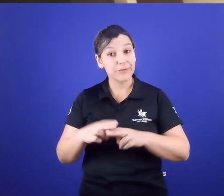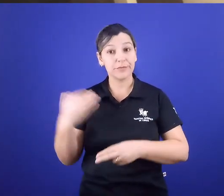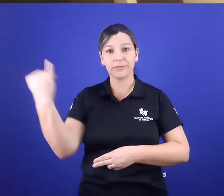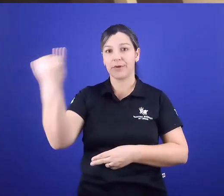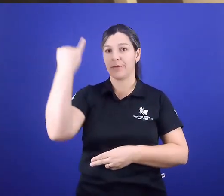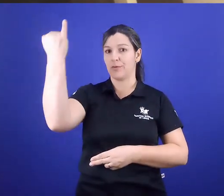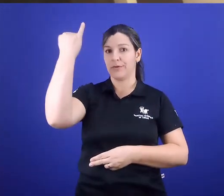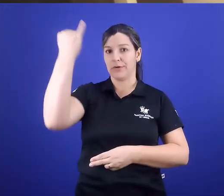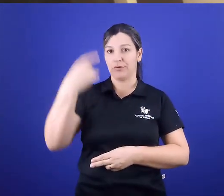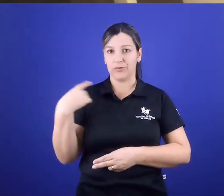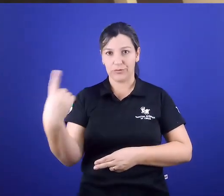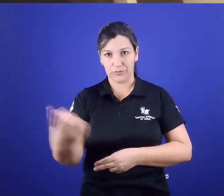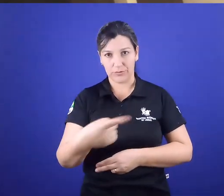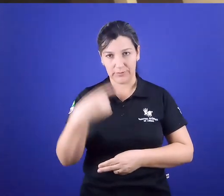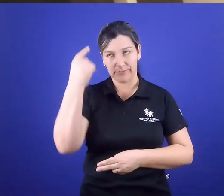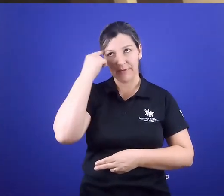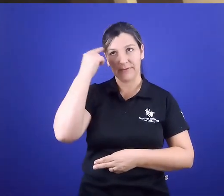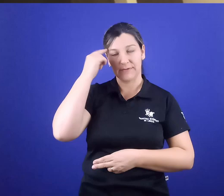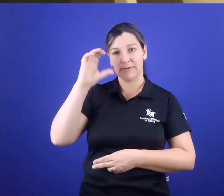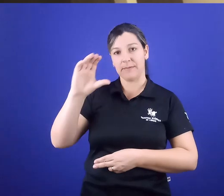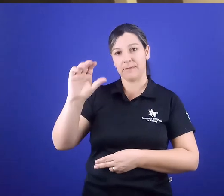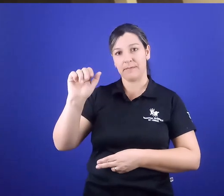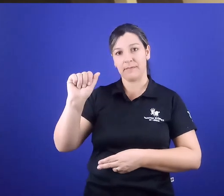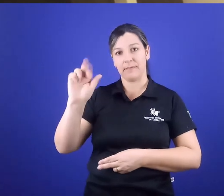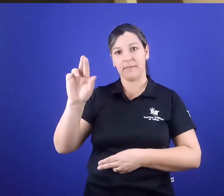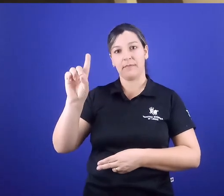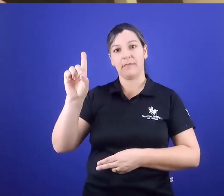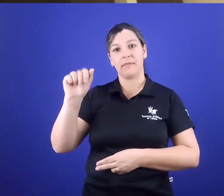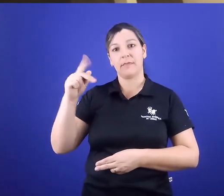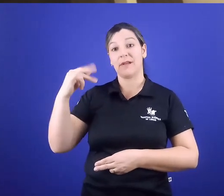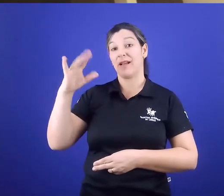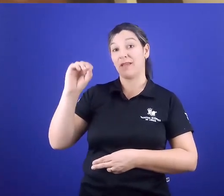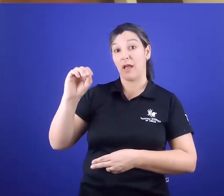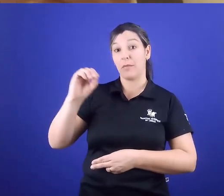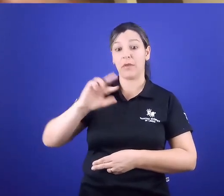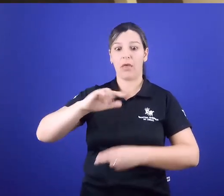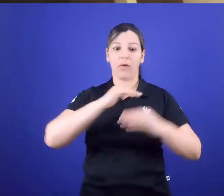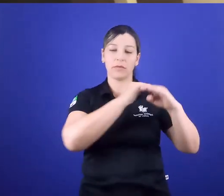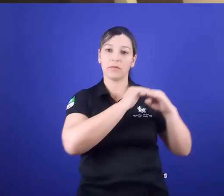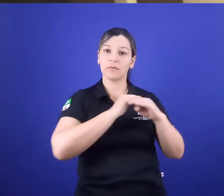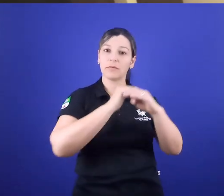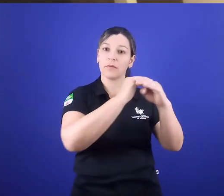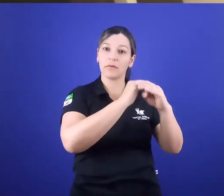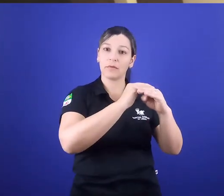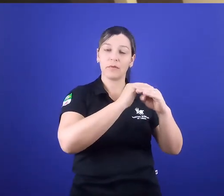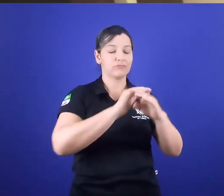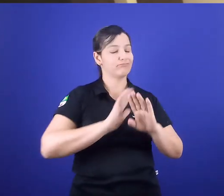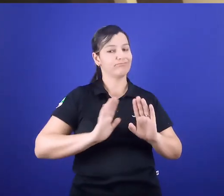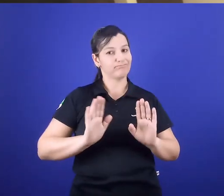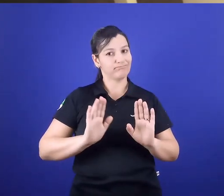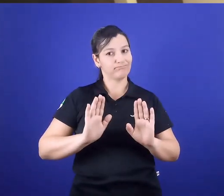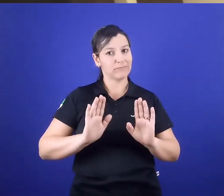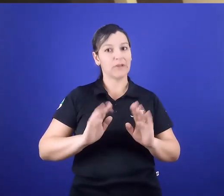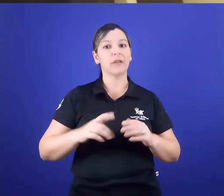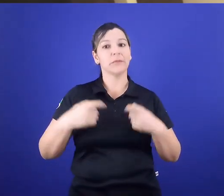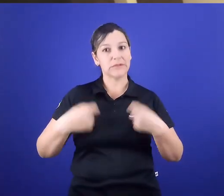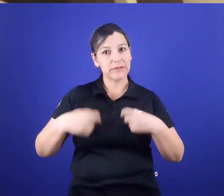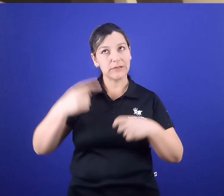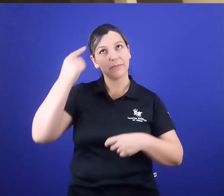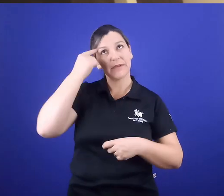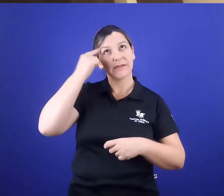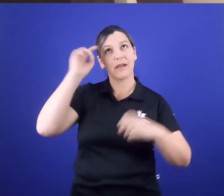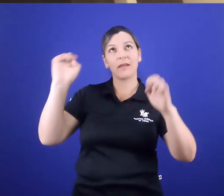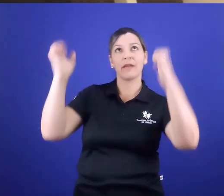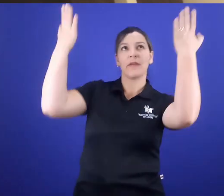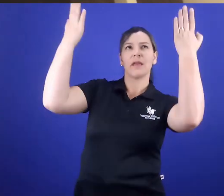entenderem? Cardápio, o que eu sirvo não é padrão. Vai mudar de um evento para um outro. E deve mudar, tá, gente? A gente